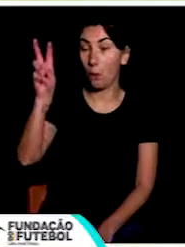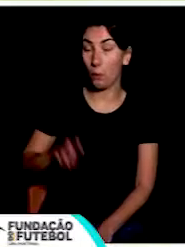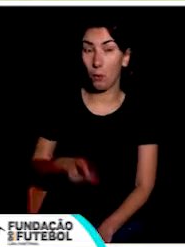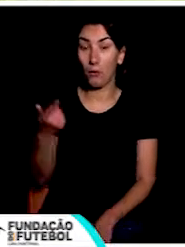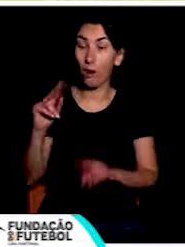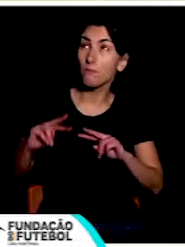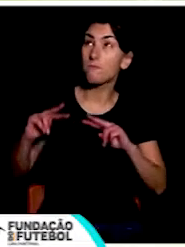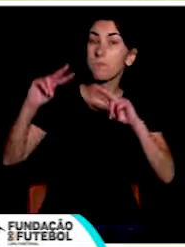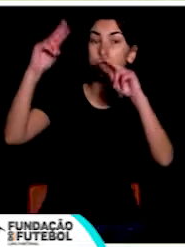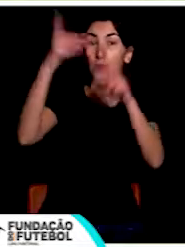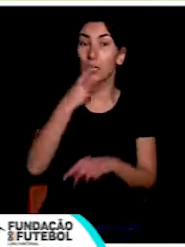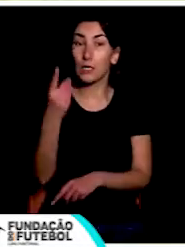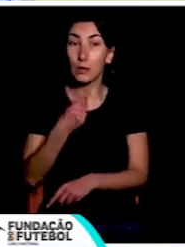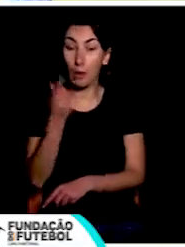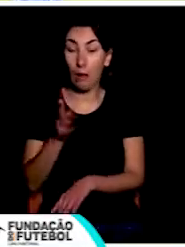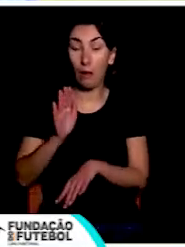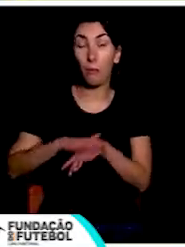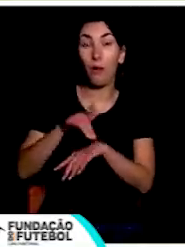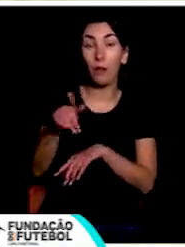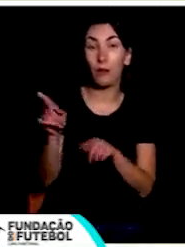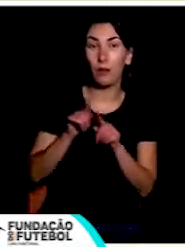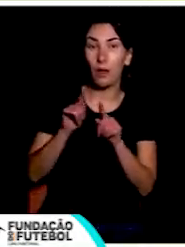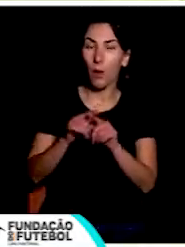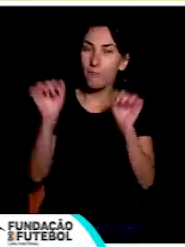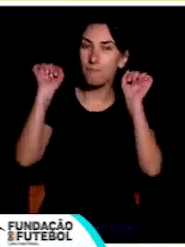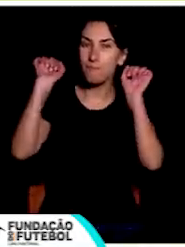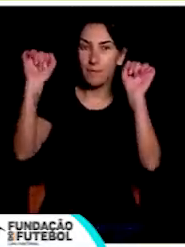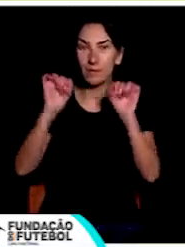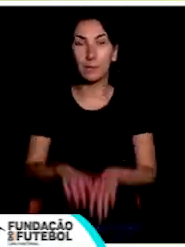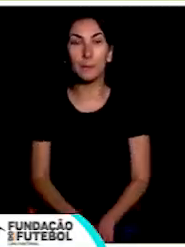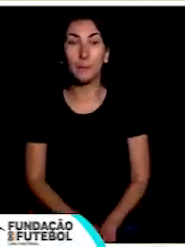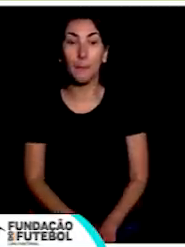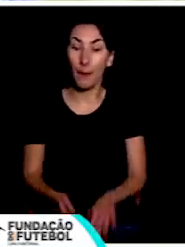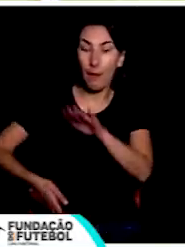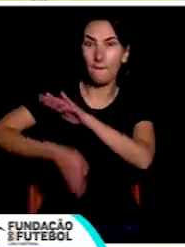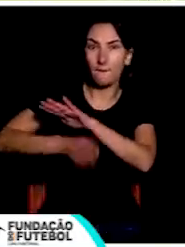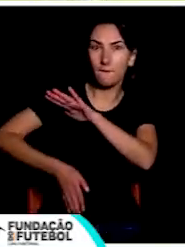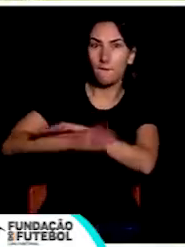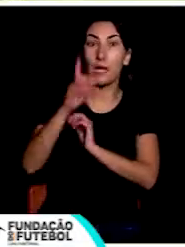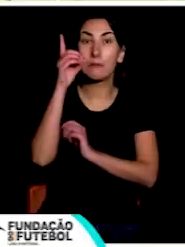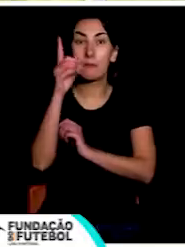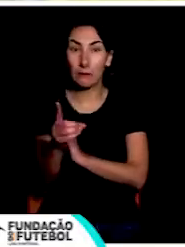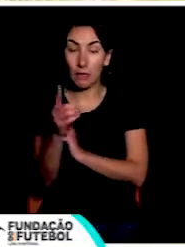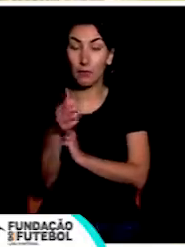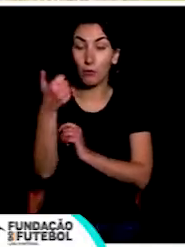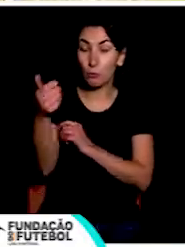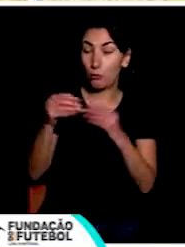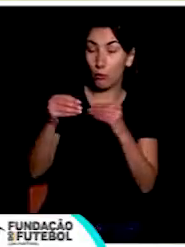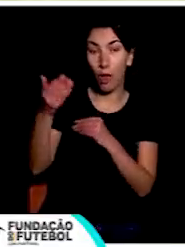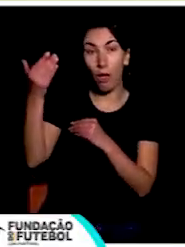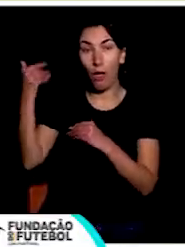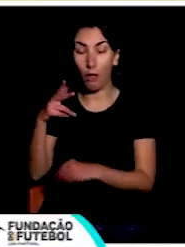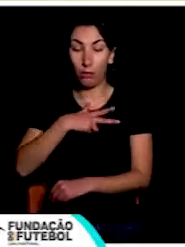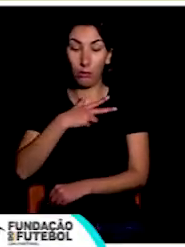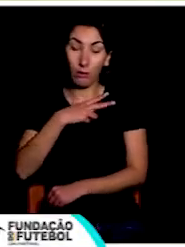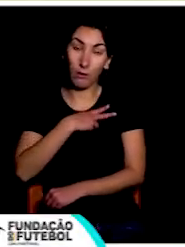O Estoril defende a liderança isolada do campeonato. Para isso, conta com o veia goleador de Yacoubo Aziz. Marcou 6 golos nos últimos 5 jogos da